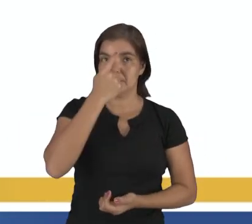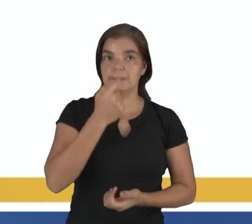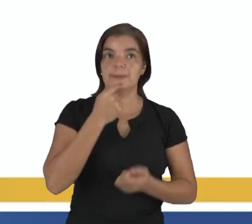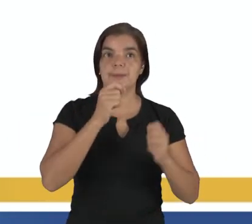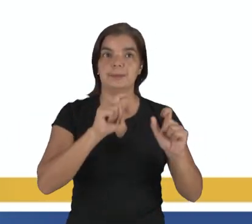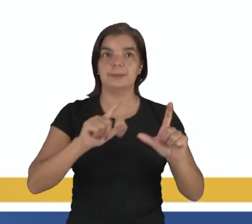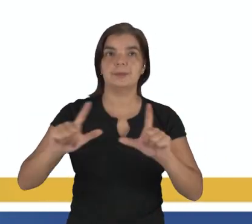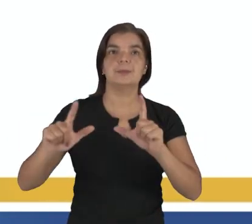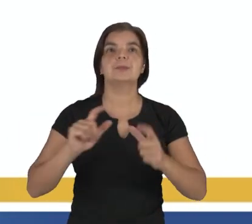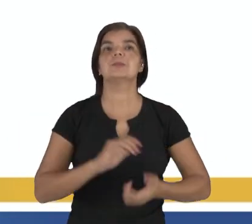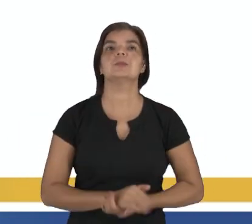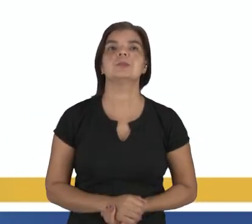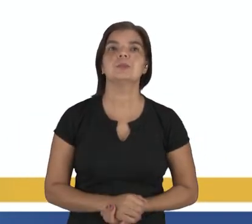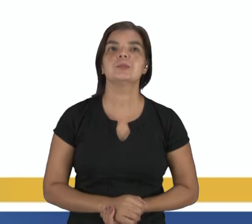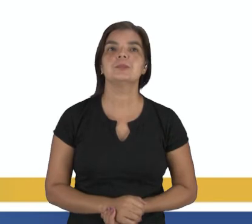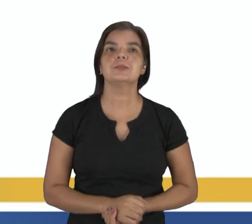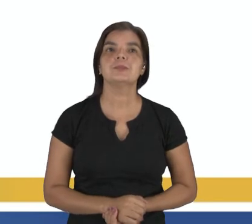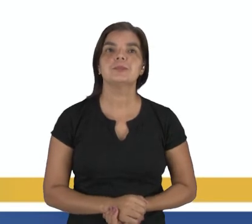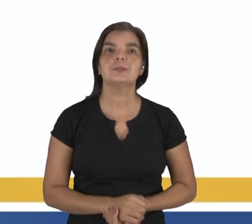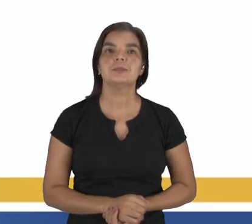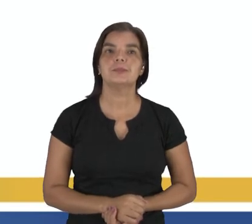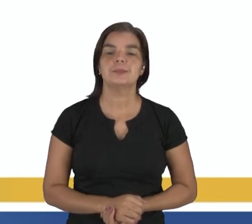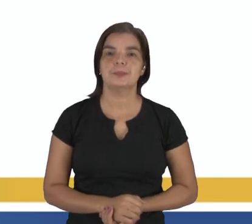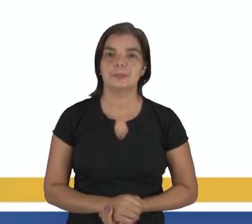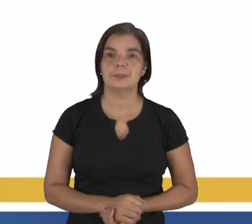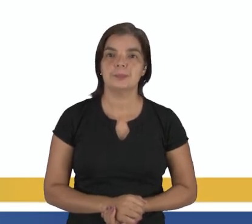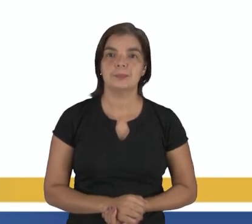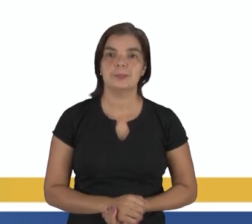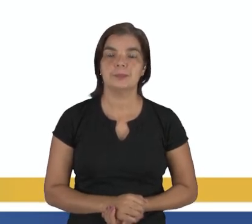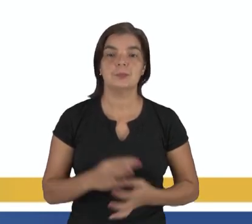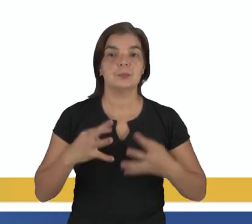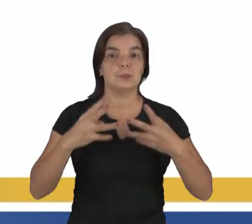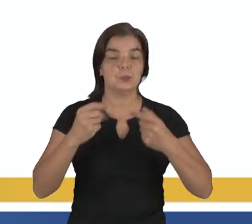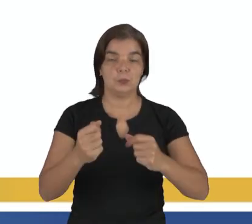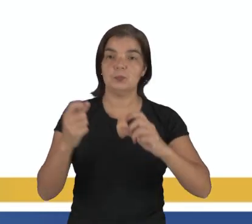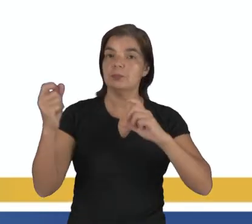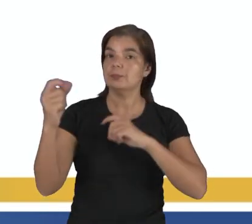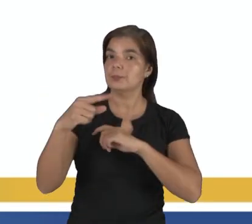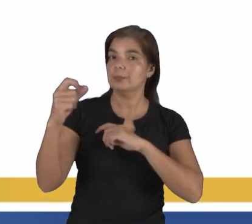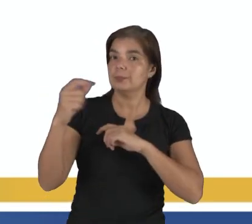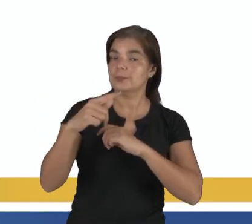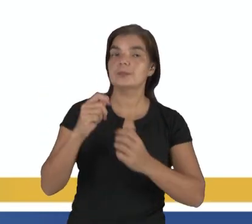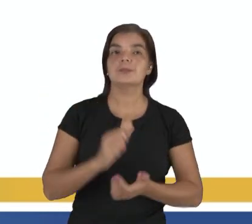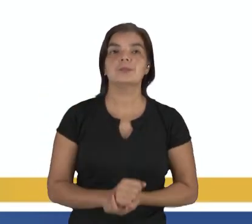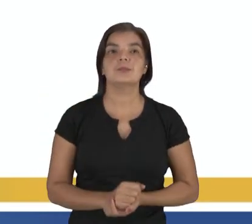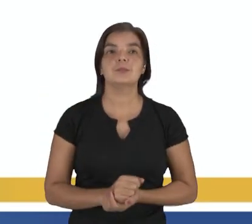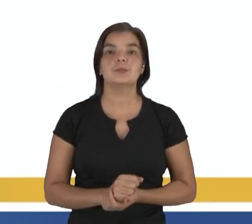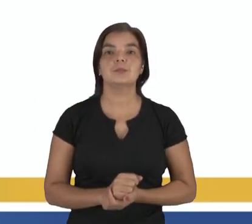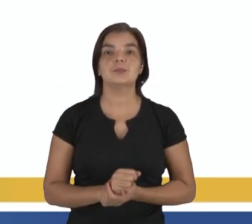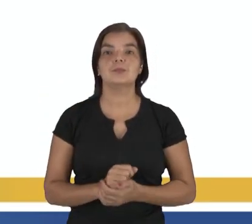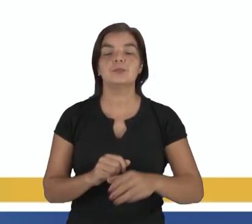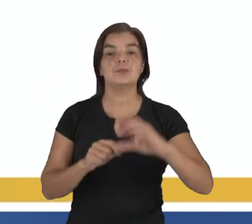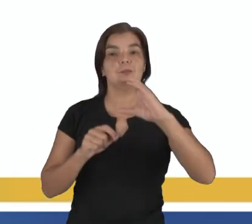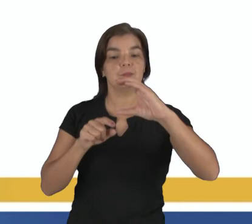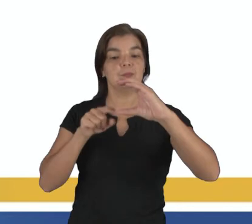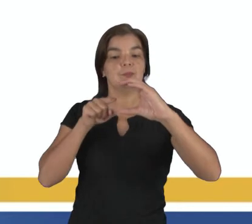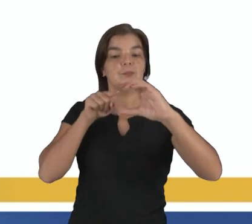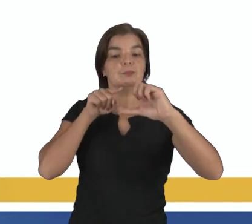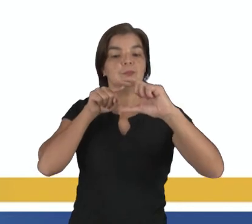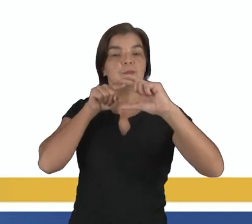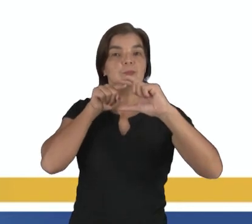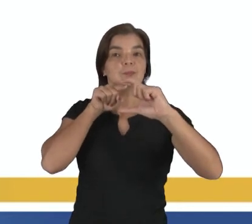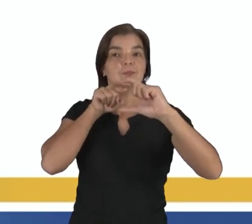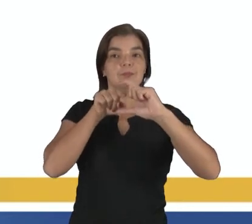Veja a figura. Então, olha essa figura. A figura toda azul e o ponto no centro, bem